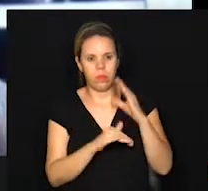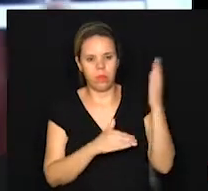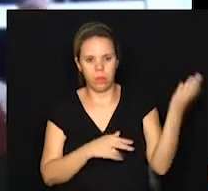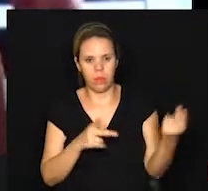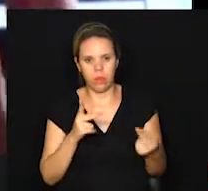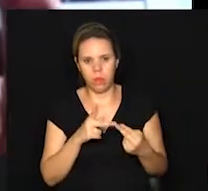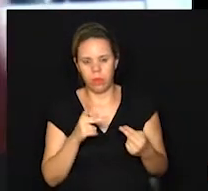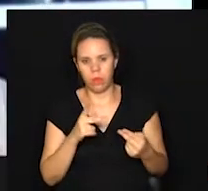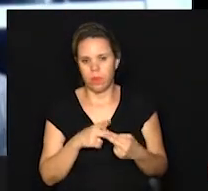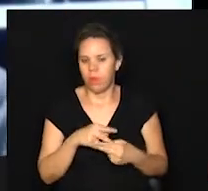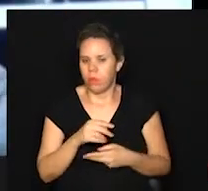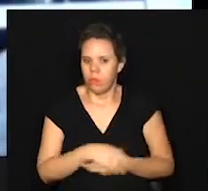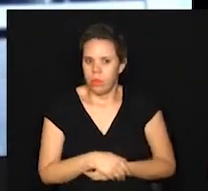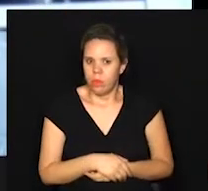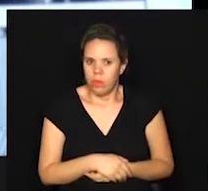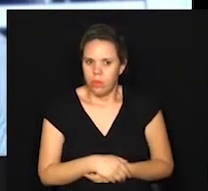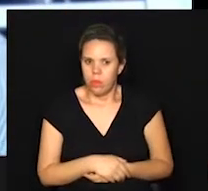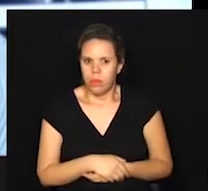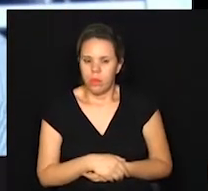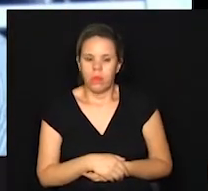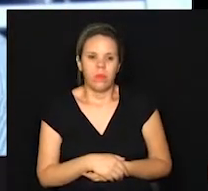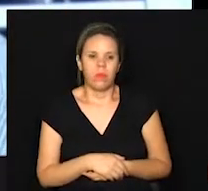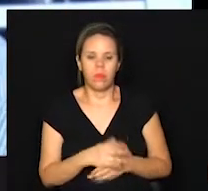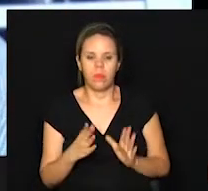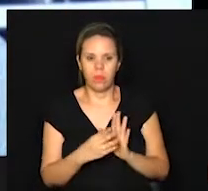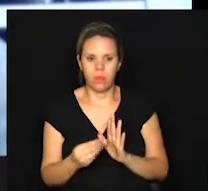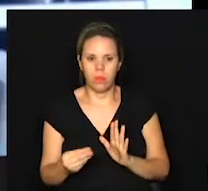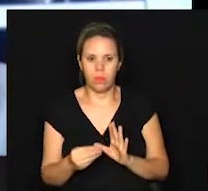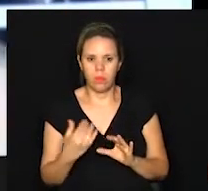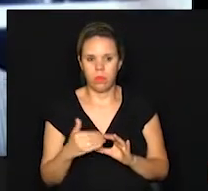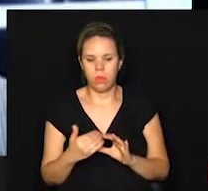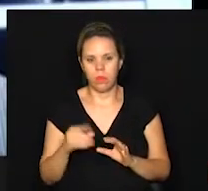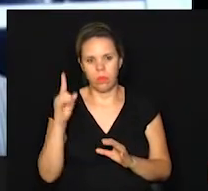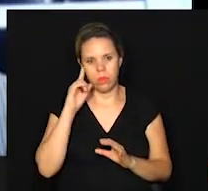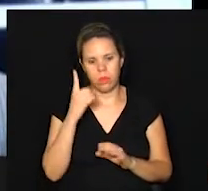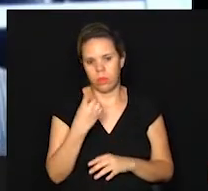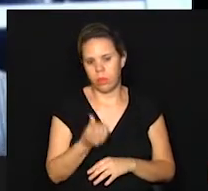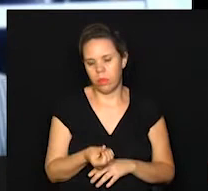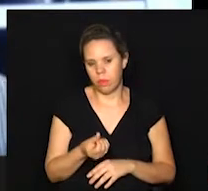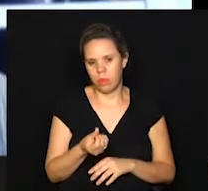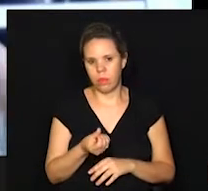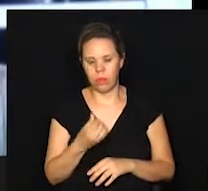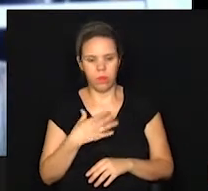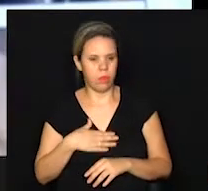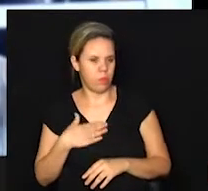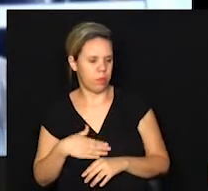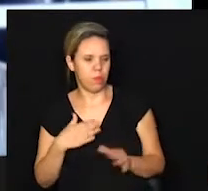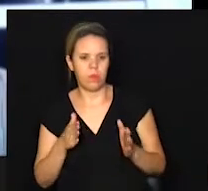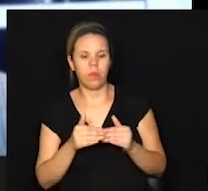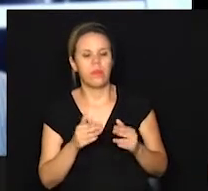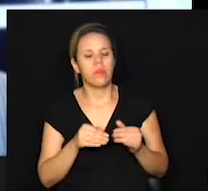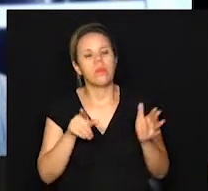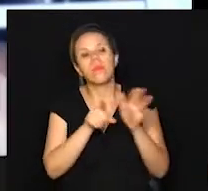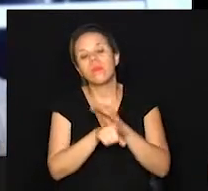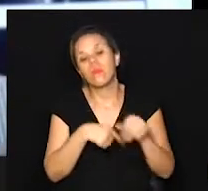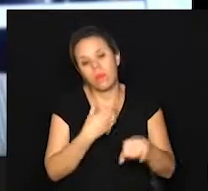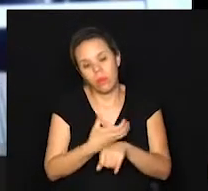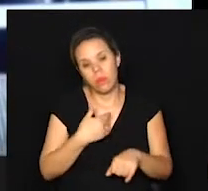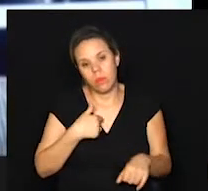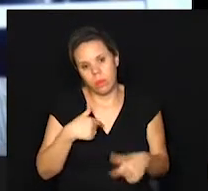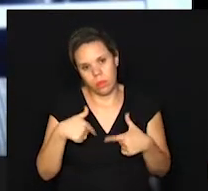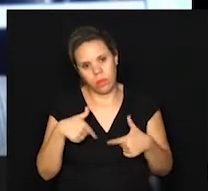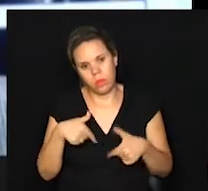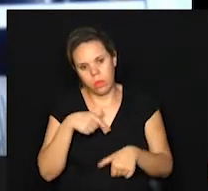Unip, meio que replicando o e-mail do dia 16 de agosto, do domingo, solicitando, né, as minhas disciplinas, saber minhas disciplinas e qual seria a minha